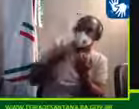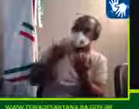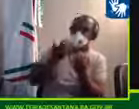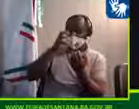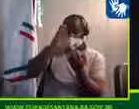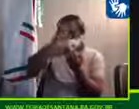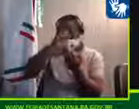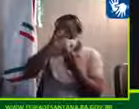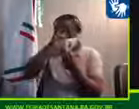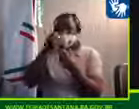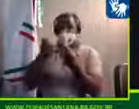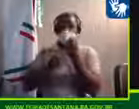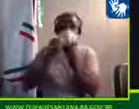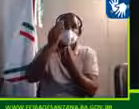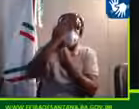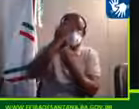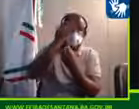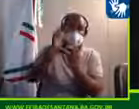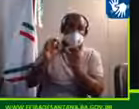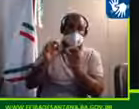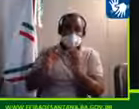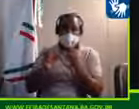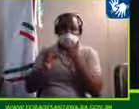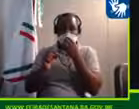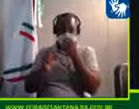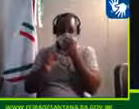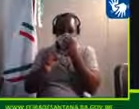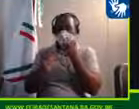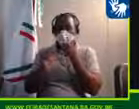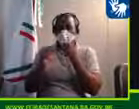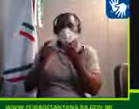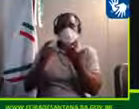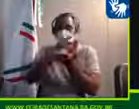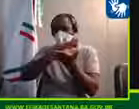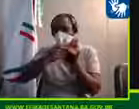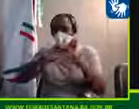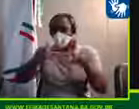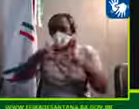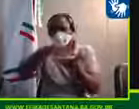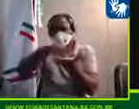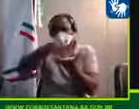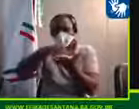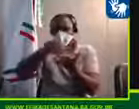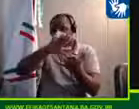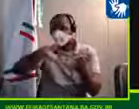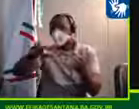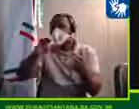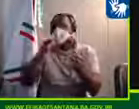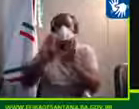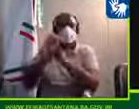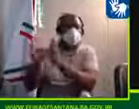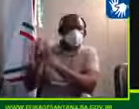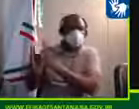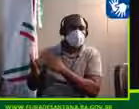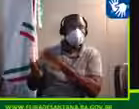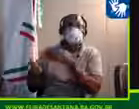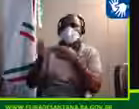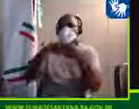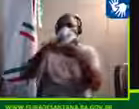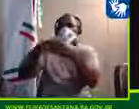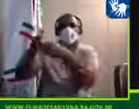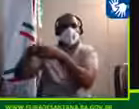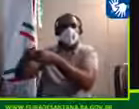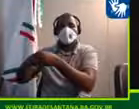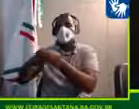à redução das restrições das atividades comerciais, a retomada das atividades comerciais,